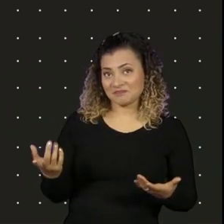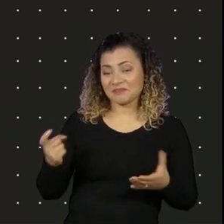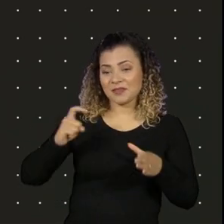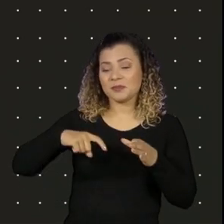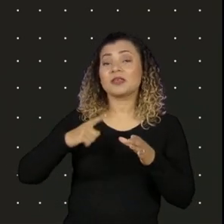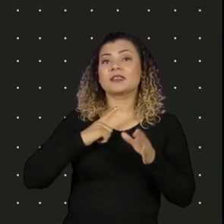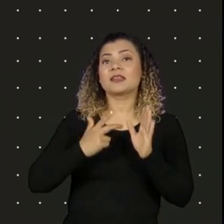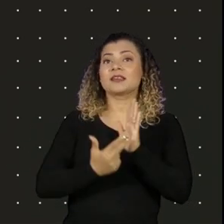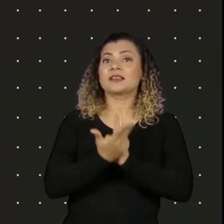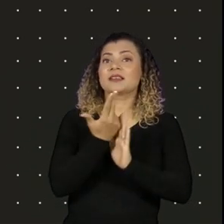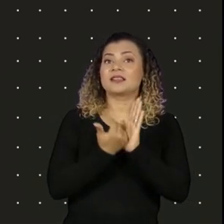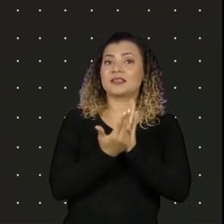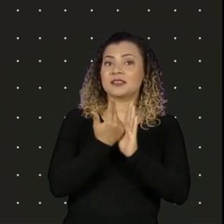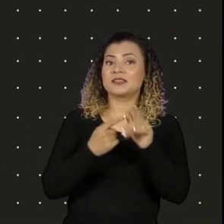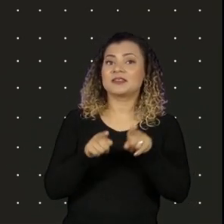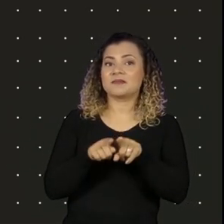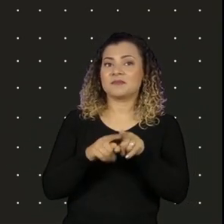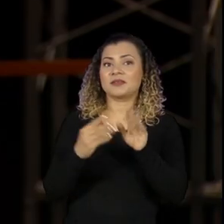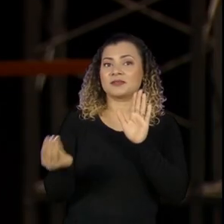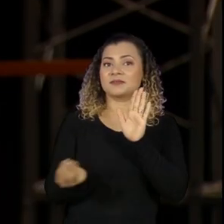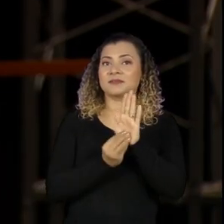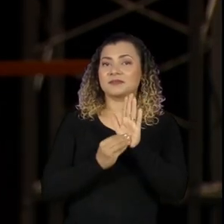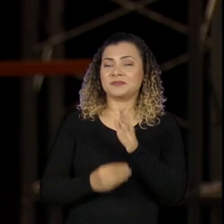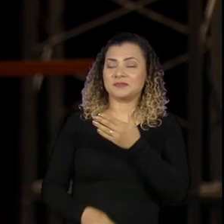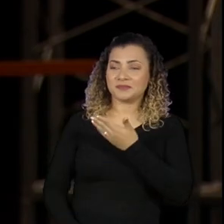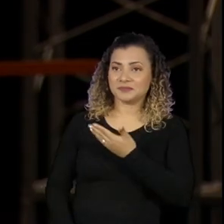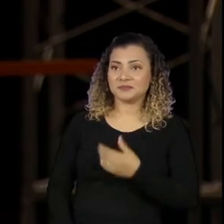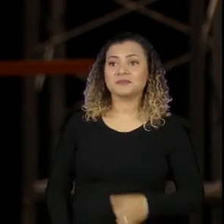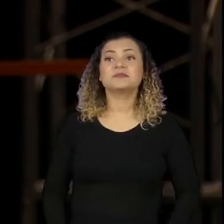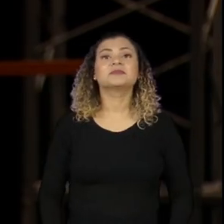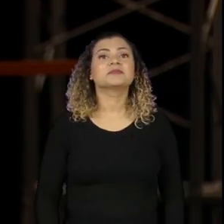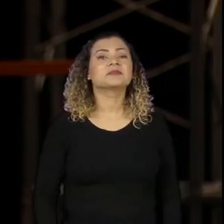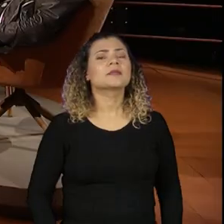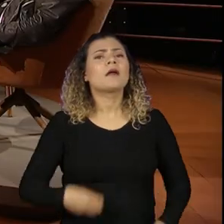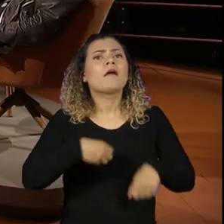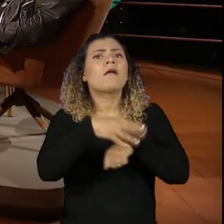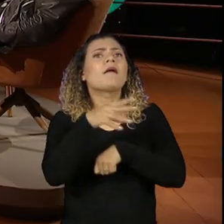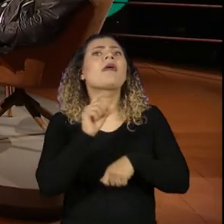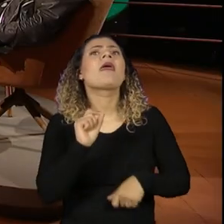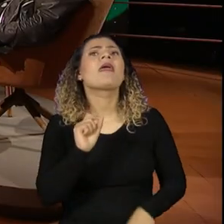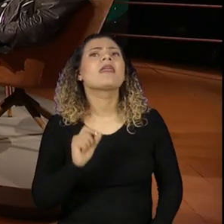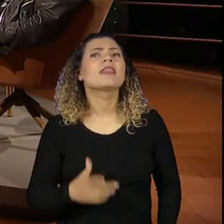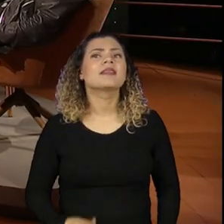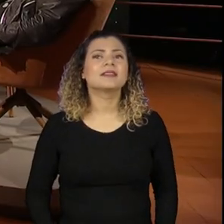capa do Lawrence Mutarelli, né? E olha só quem te mandou uma mensagem.